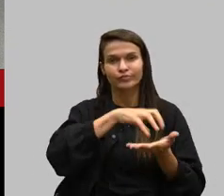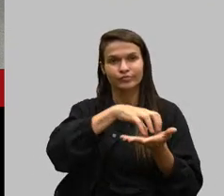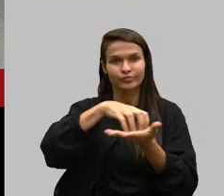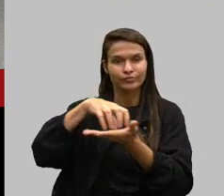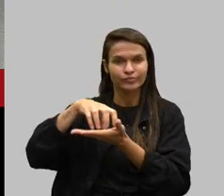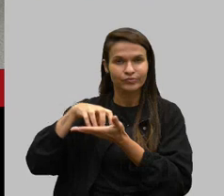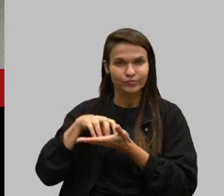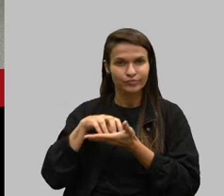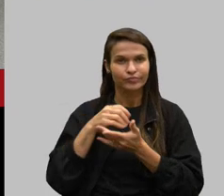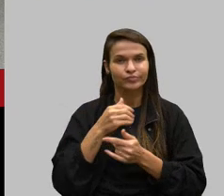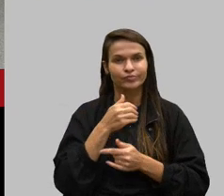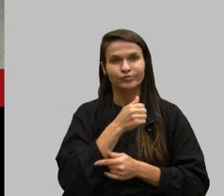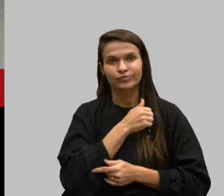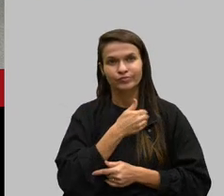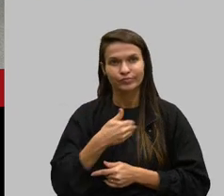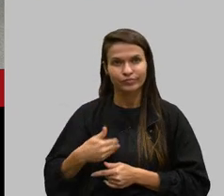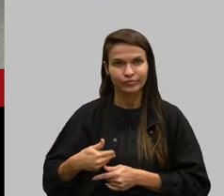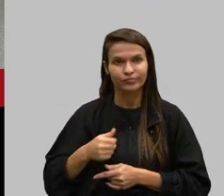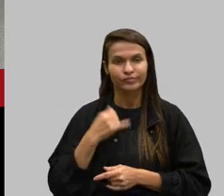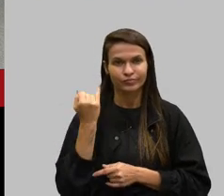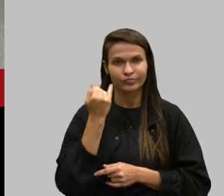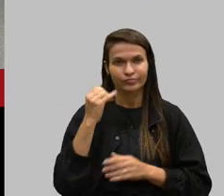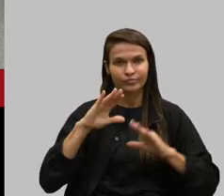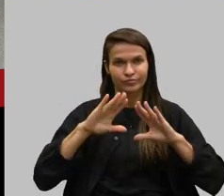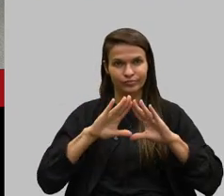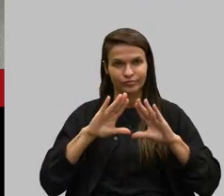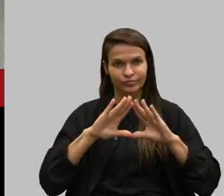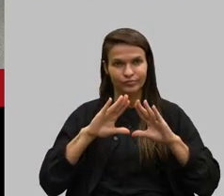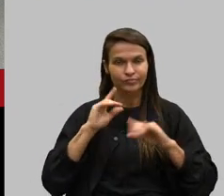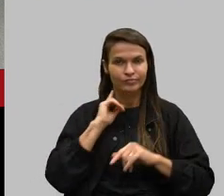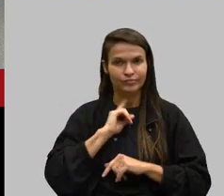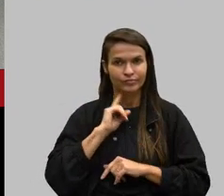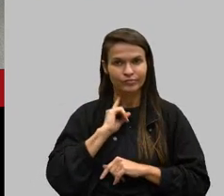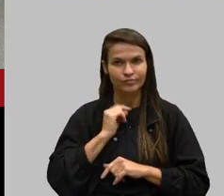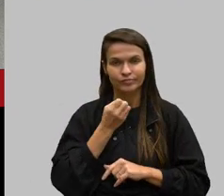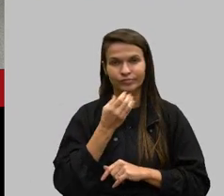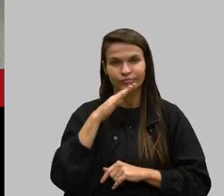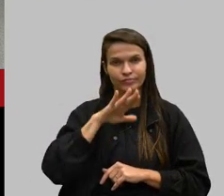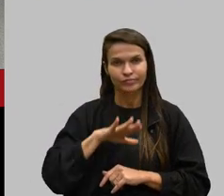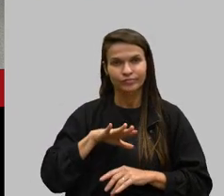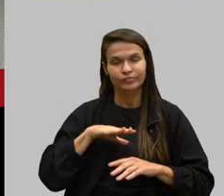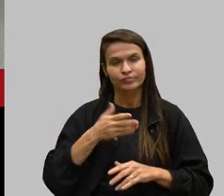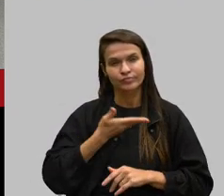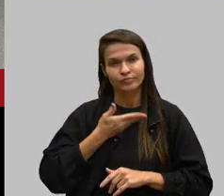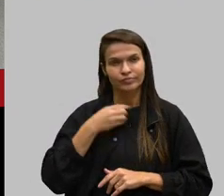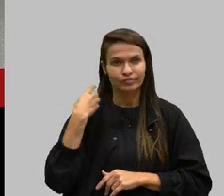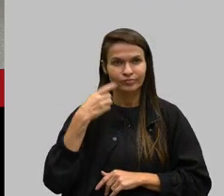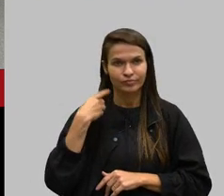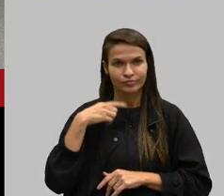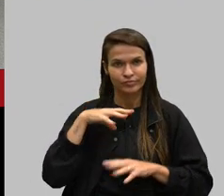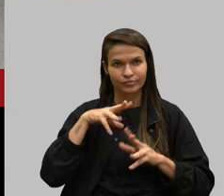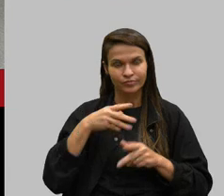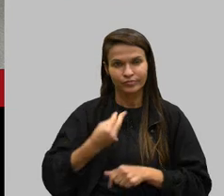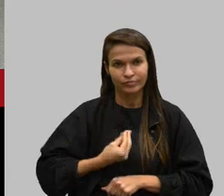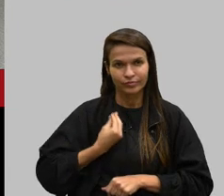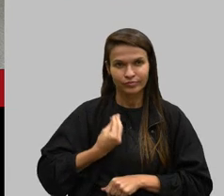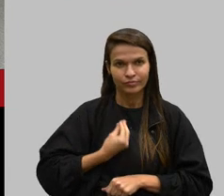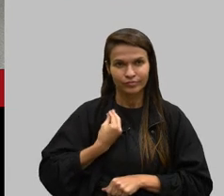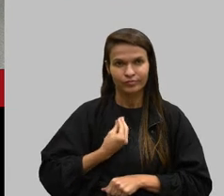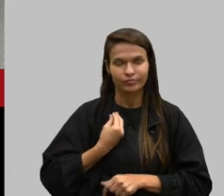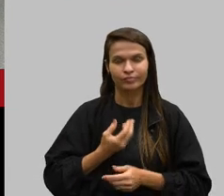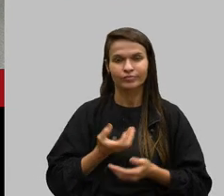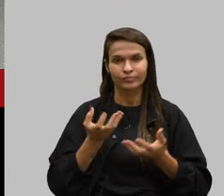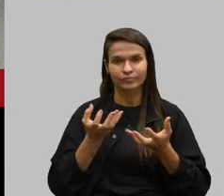pública de grande relevância aqui na Assembleia Legislativa de Minas Gerais Boa tarde a todos os colegas deputados e deputadas presentes eu